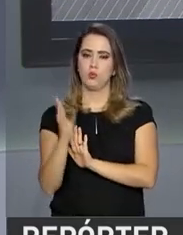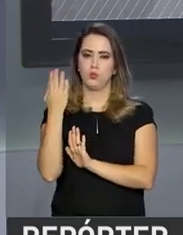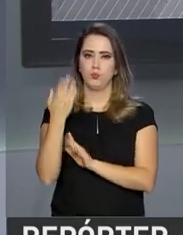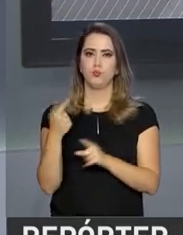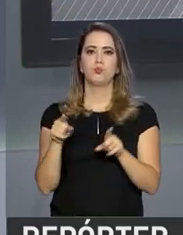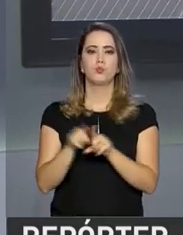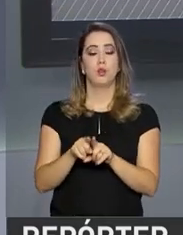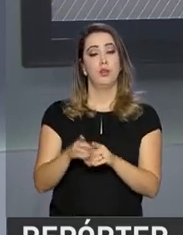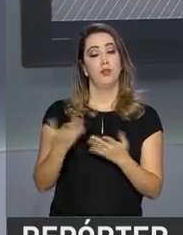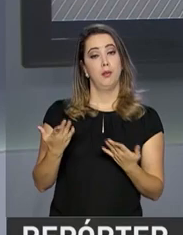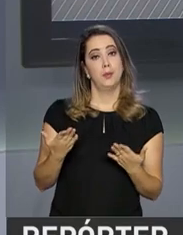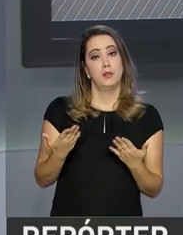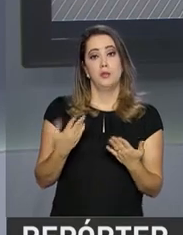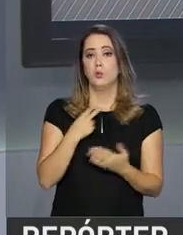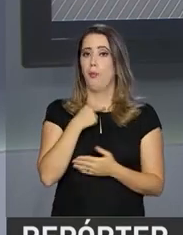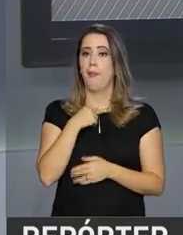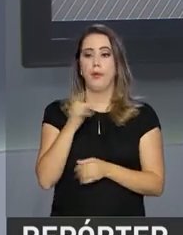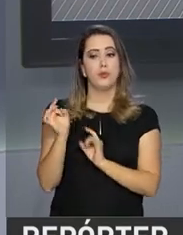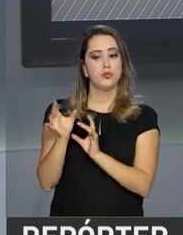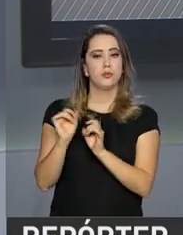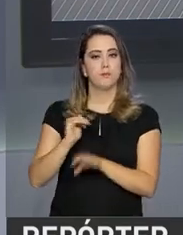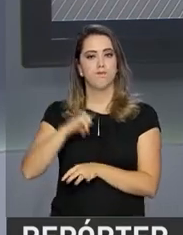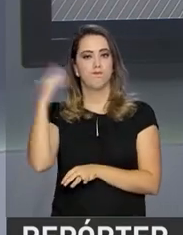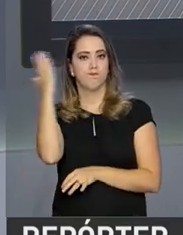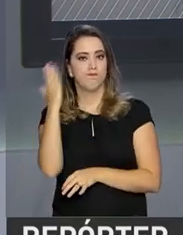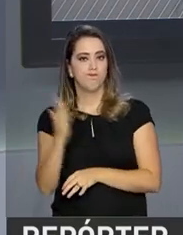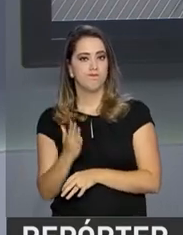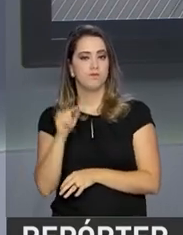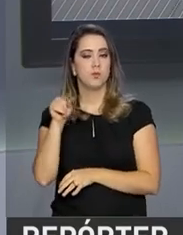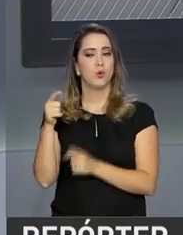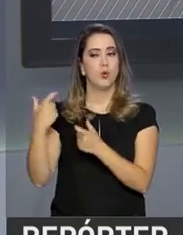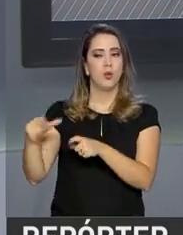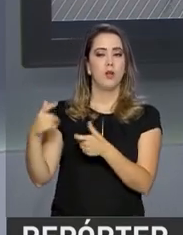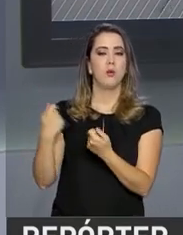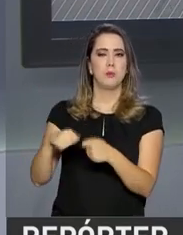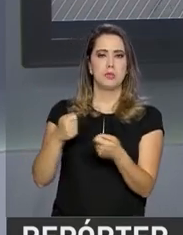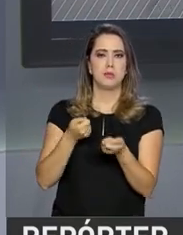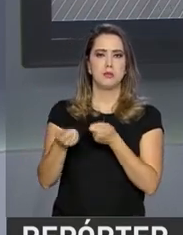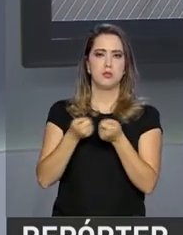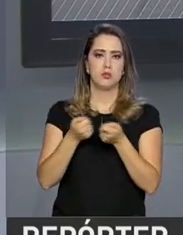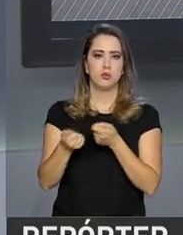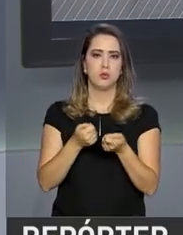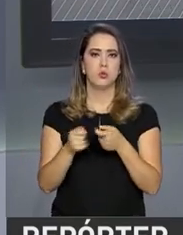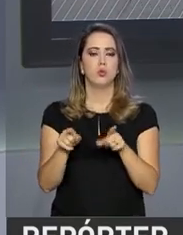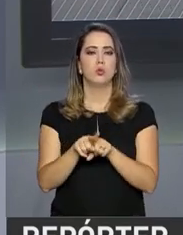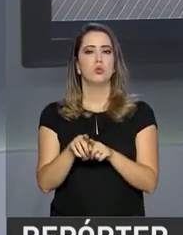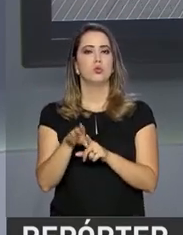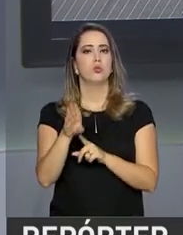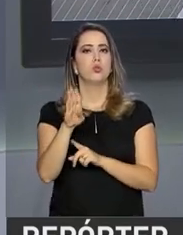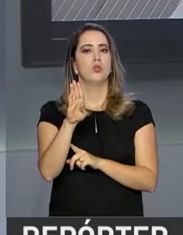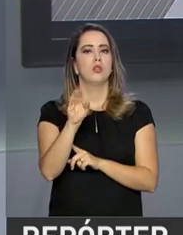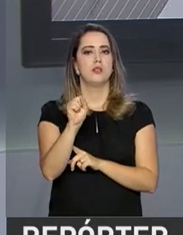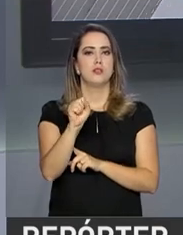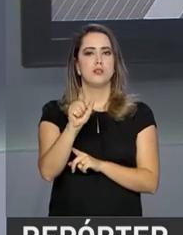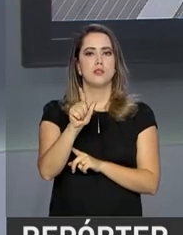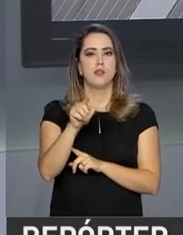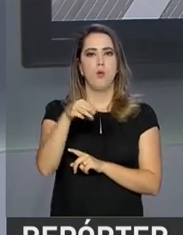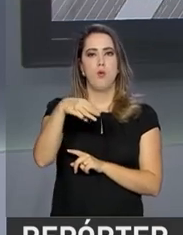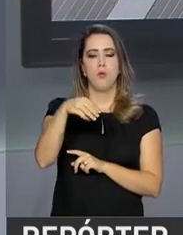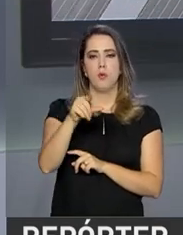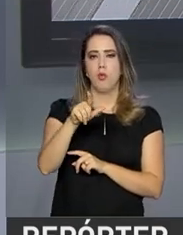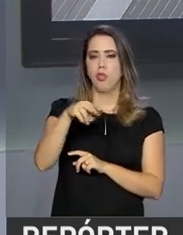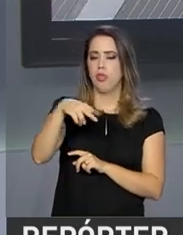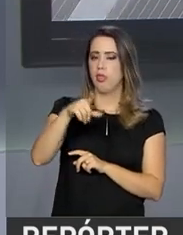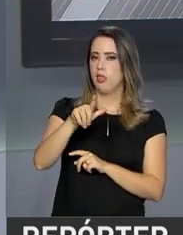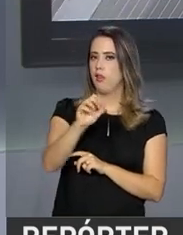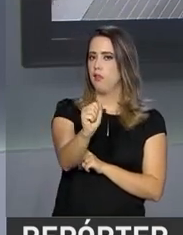exportação das empresas investigadas para países que exigem controle sanitário da bactéria salmonela o ministério da